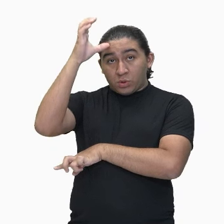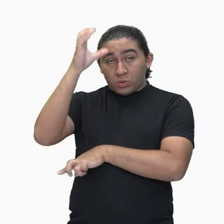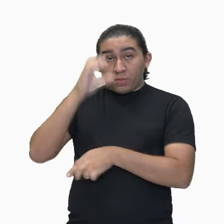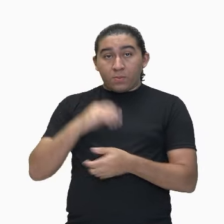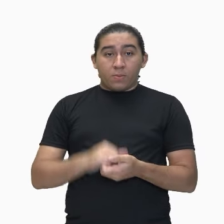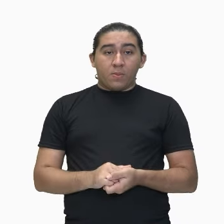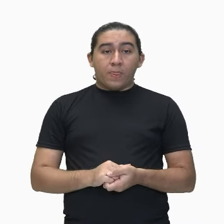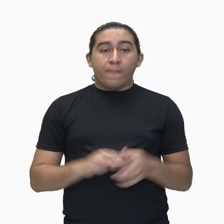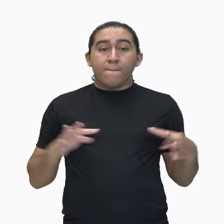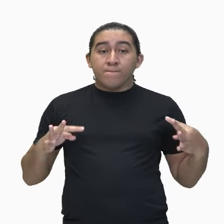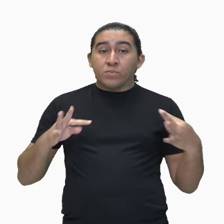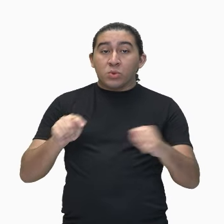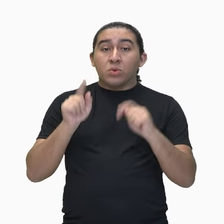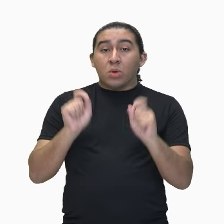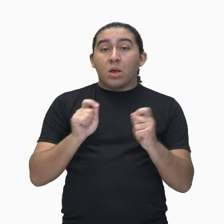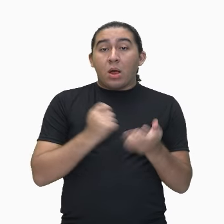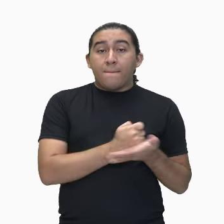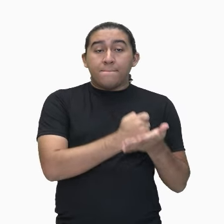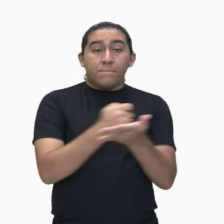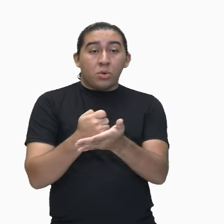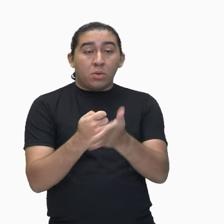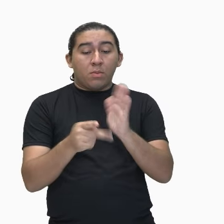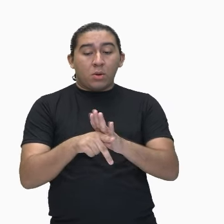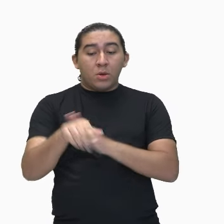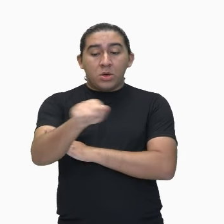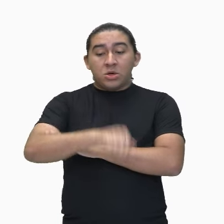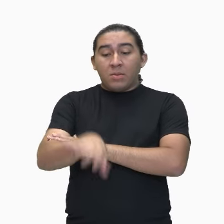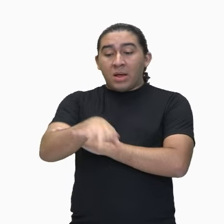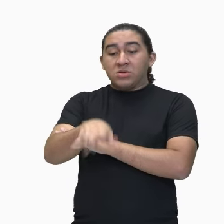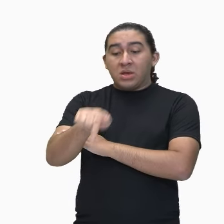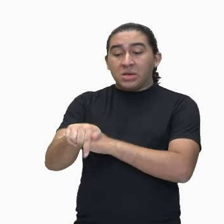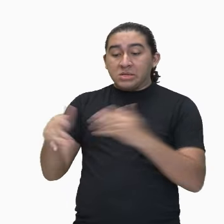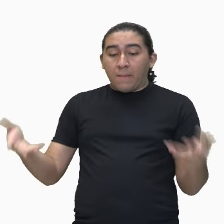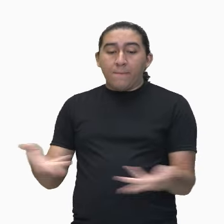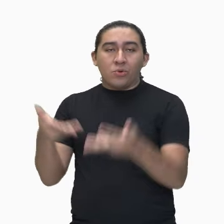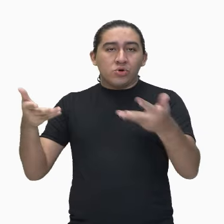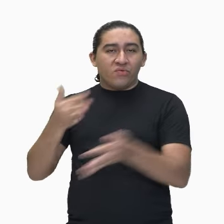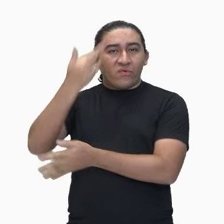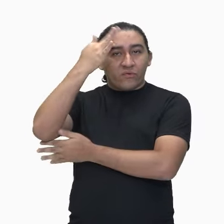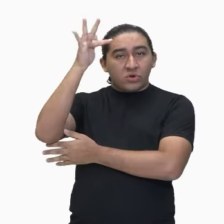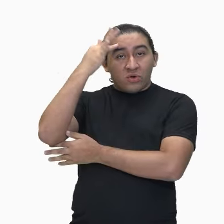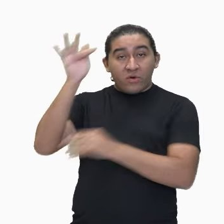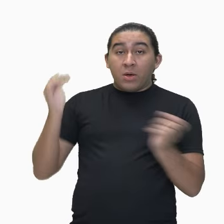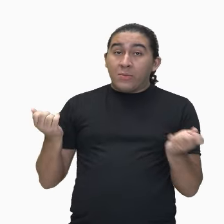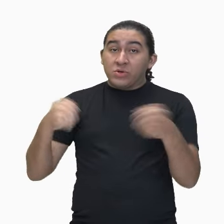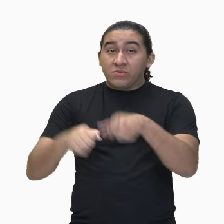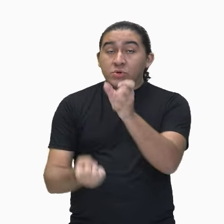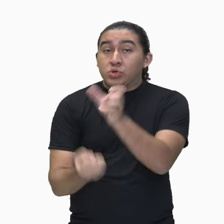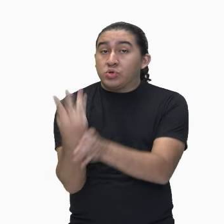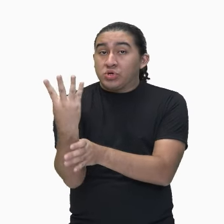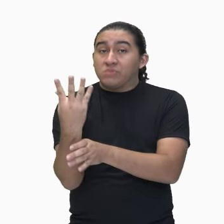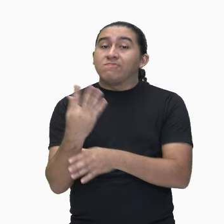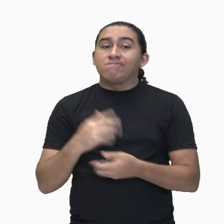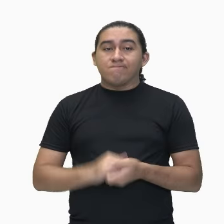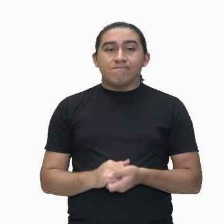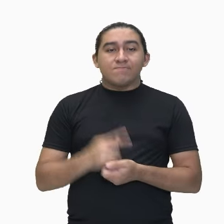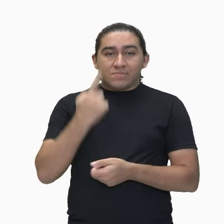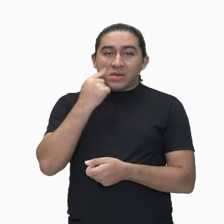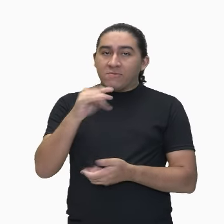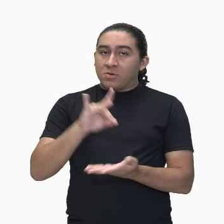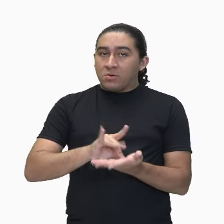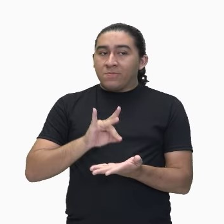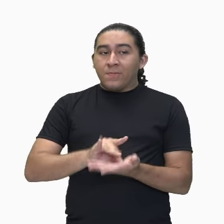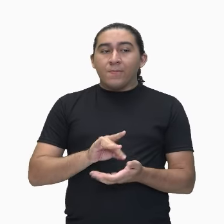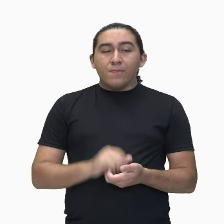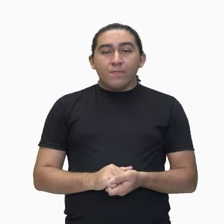Tudo isso favorecendo o quê? Um ambiente onde a filosofia poderia surgir. Olha só que interessante aqui